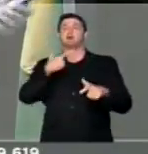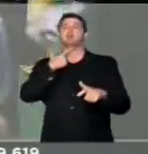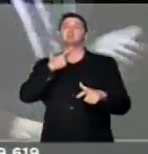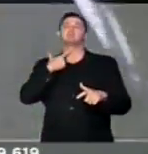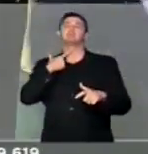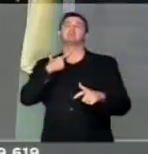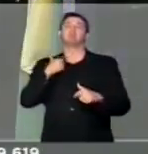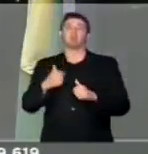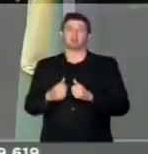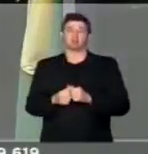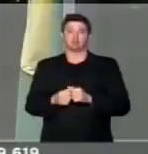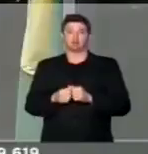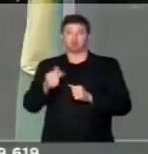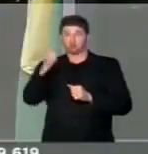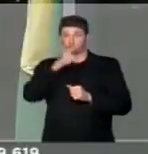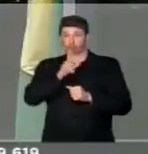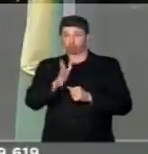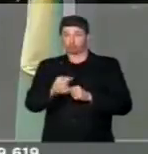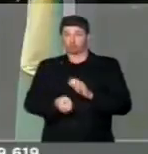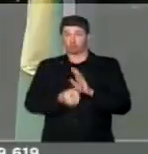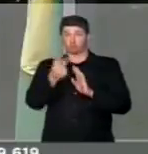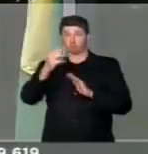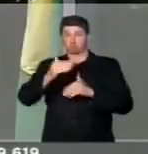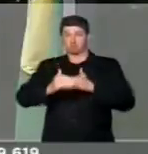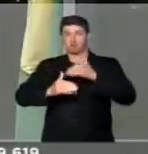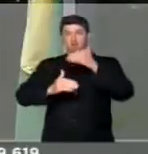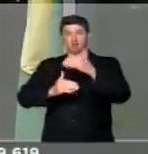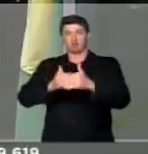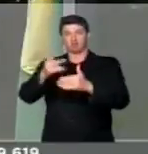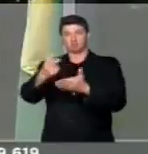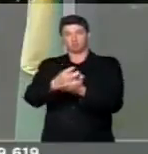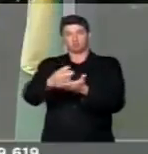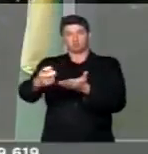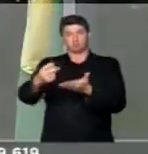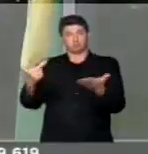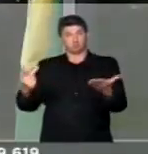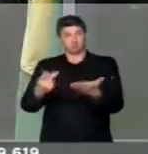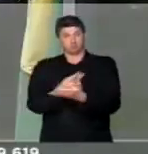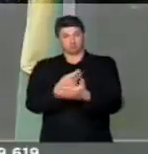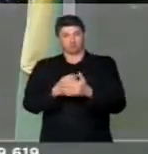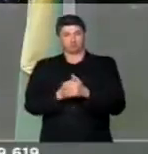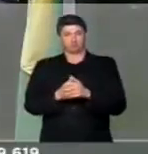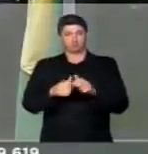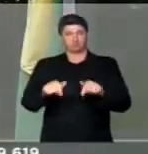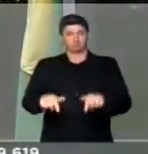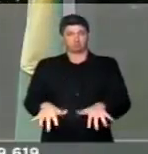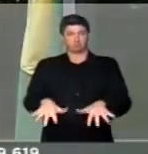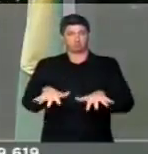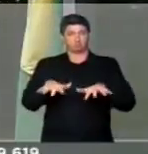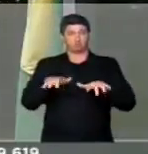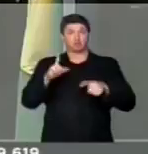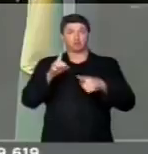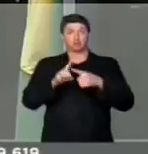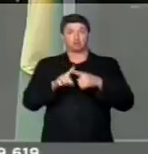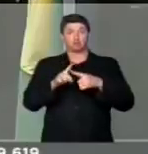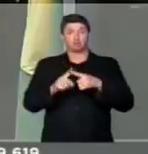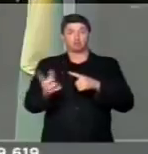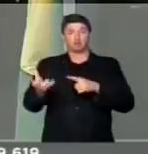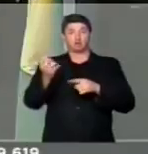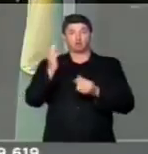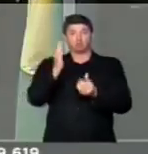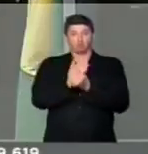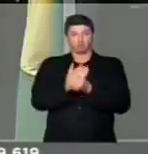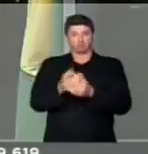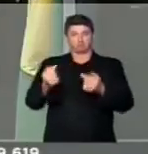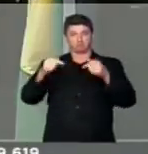Já demos 2 passos para o processo de impeachment. No plenário, quando foi recebido o